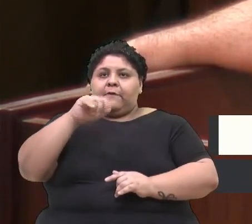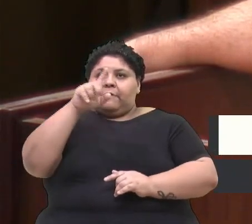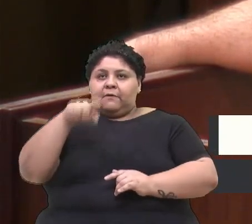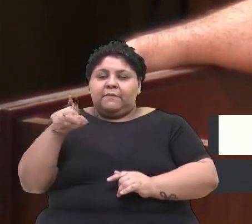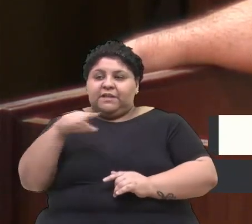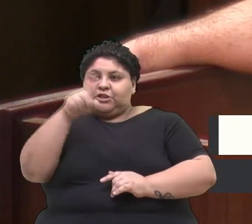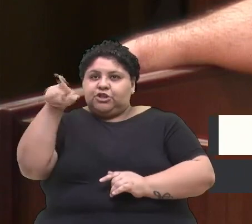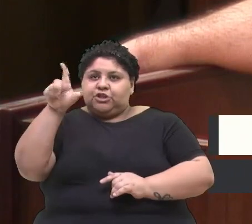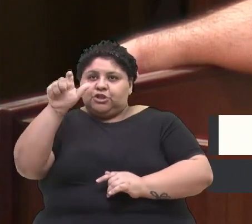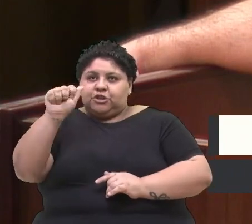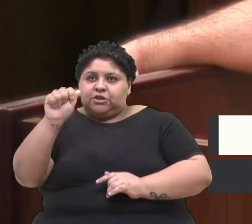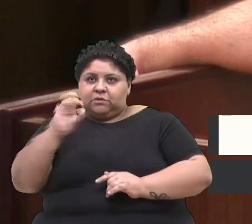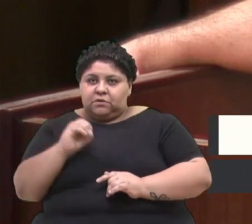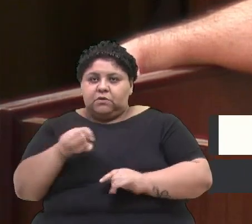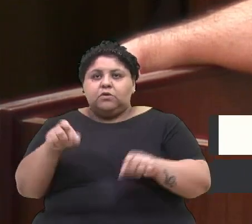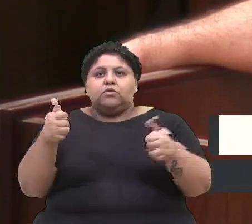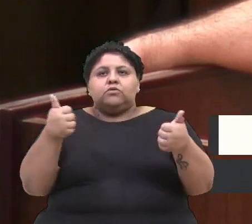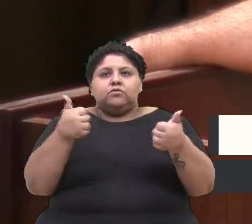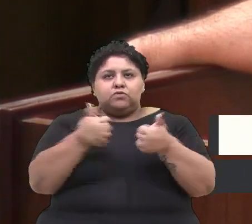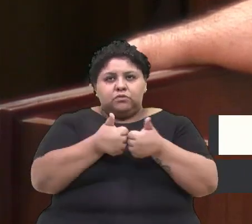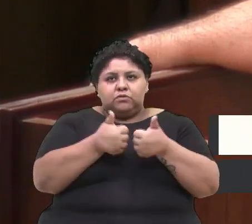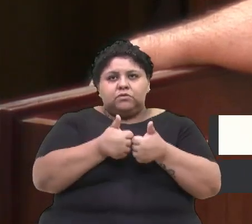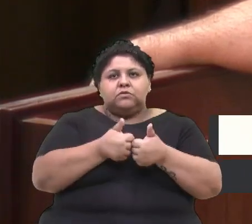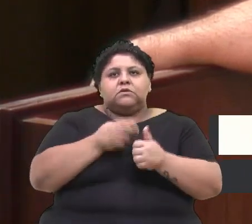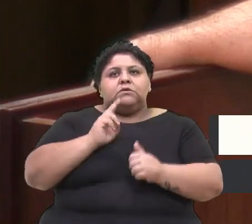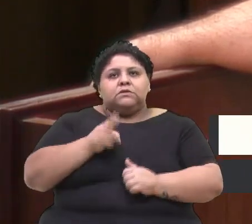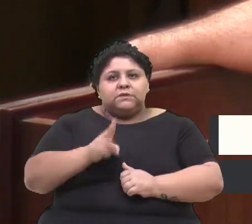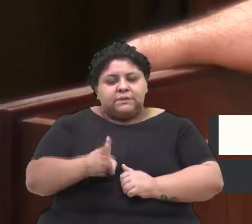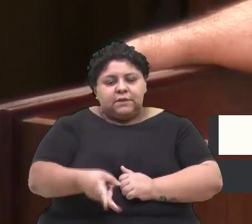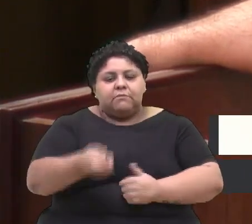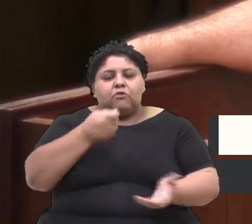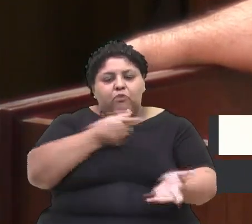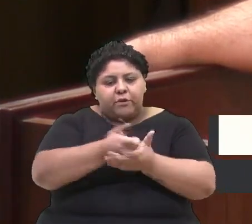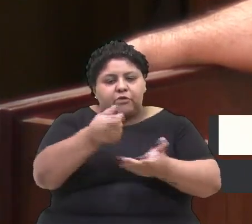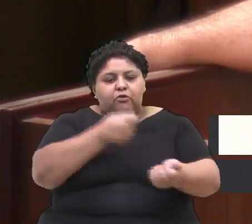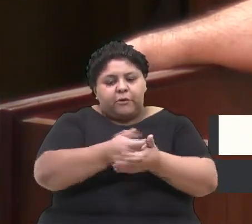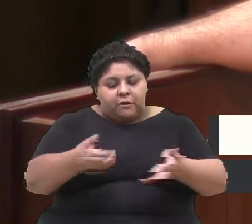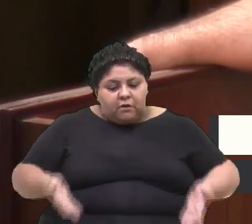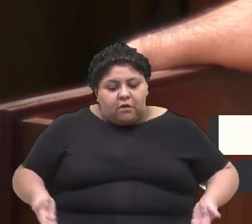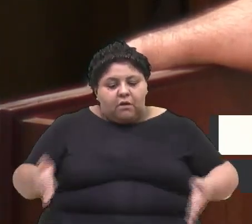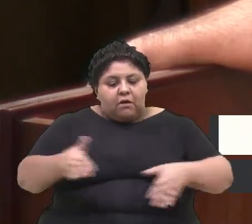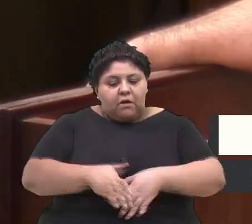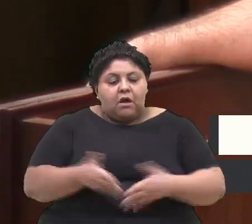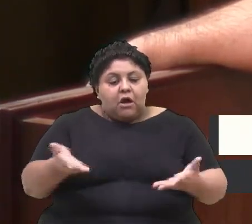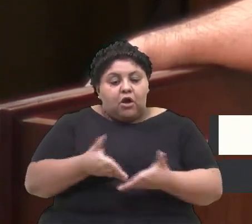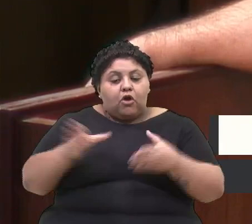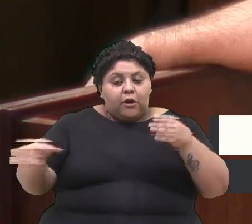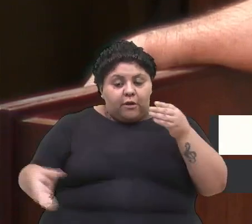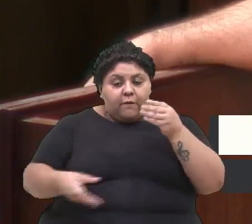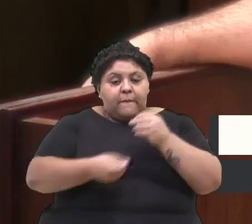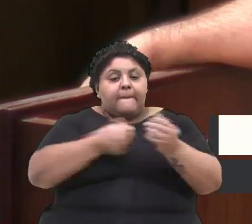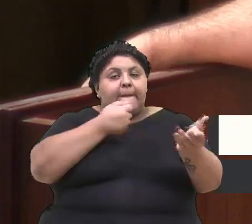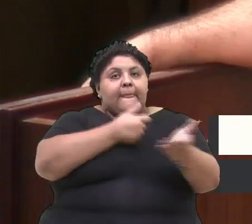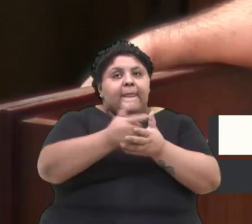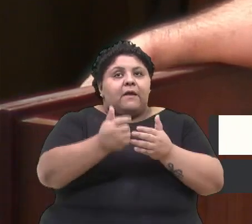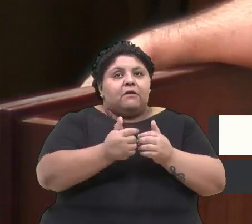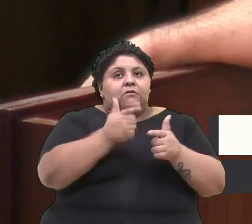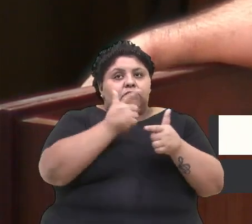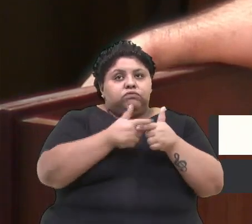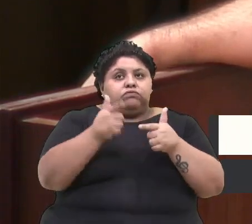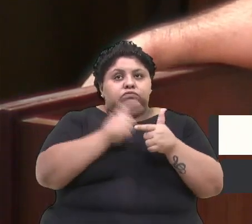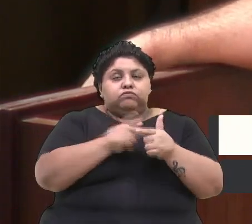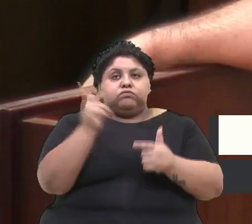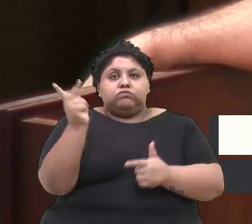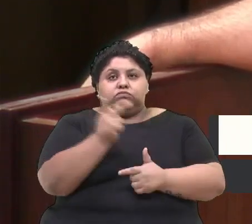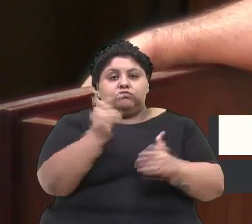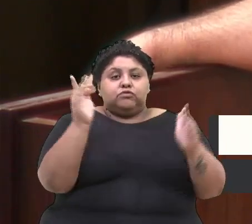Assis. Então, eles sempre têm que viver comprando fraldas extras, e agora com essa emenda vai ser comprado e vai ser dividido para os dois. Então,